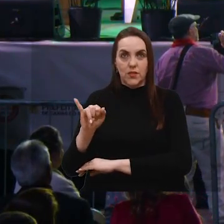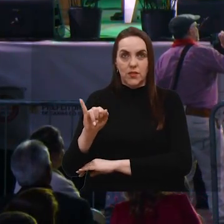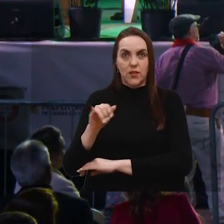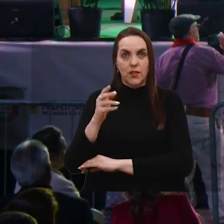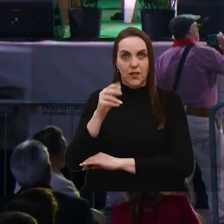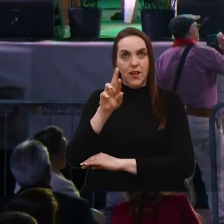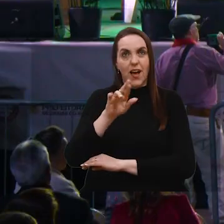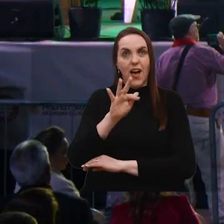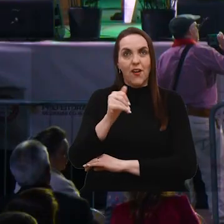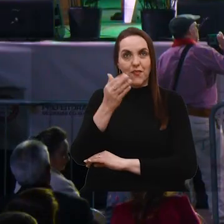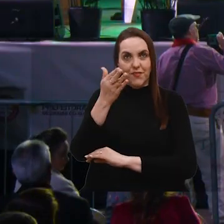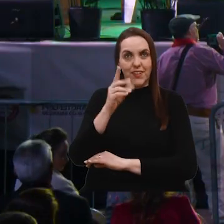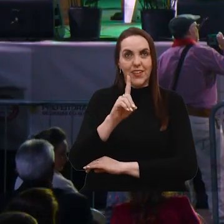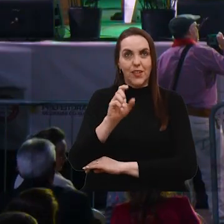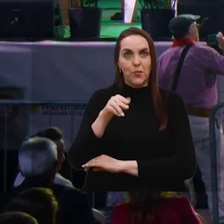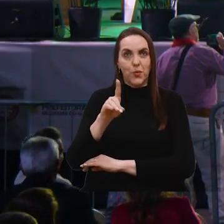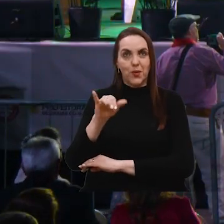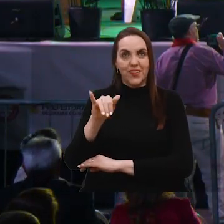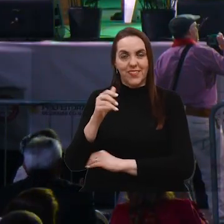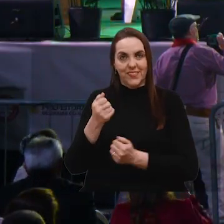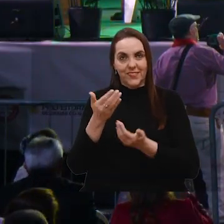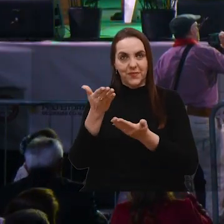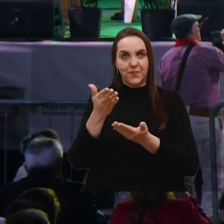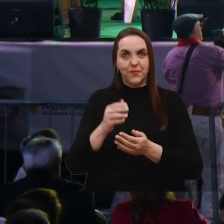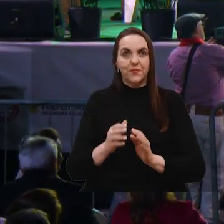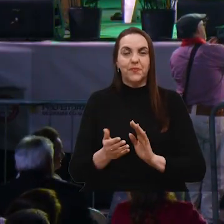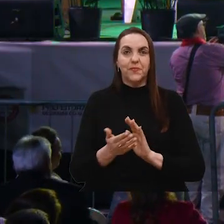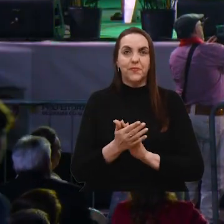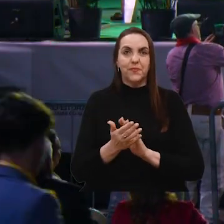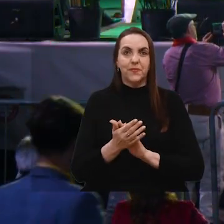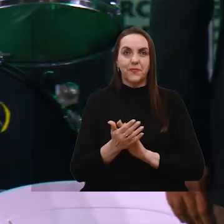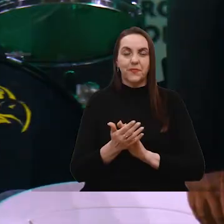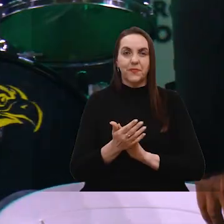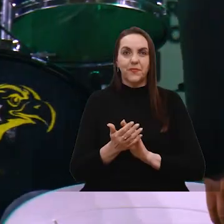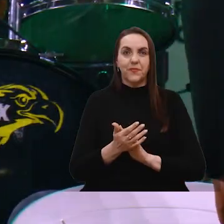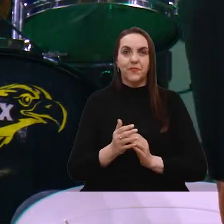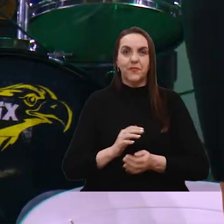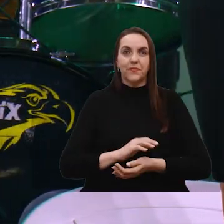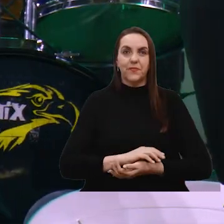Irmãos Bertucci a o Rafa Deboni.